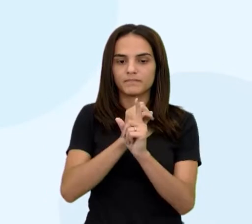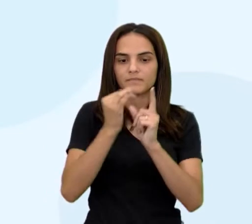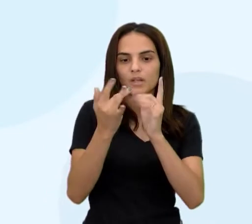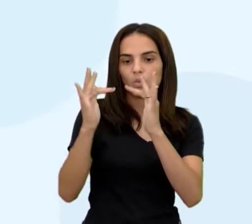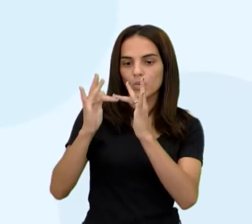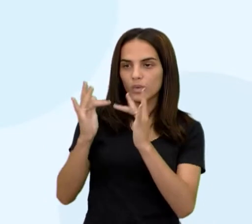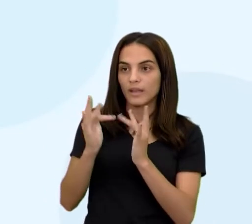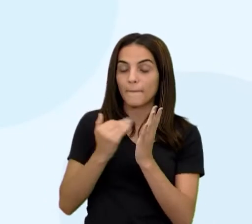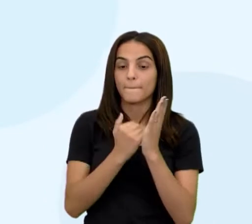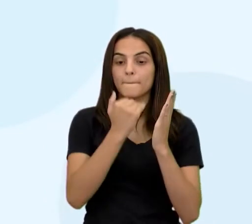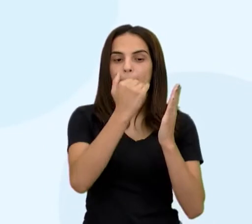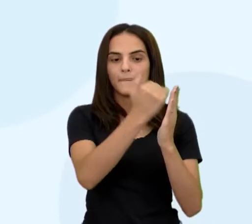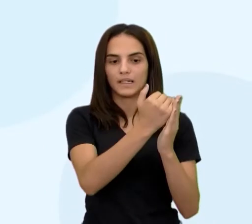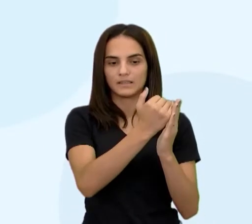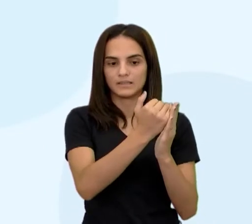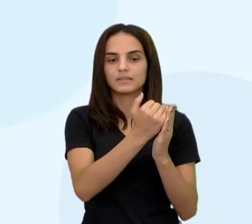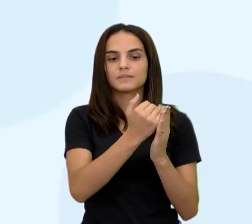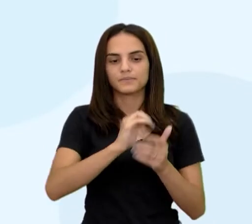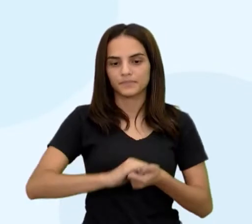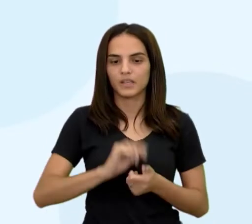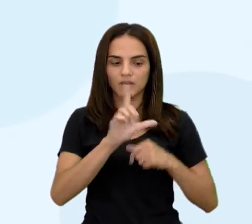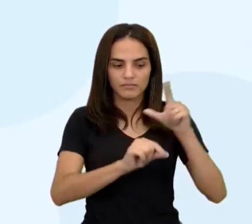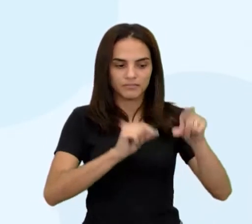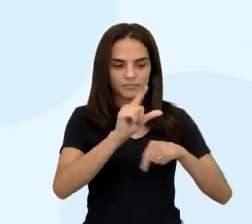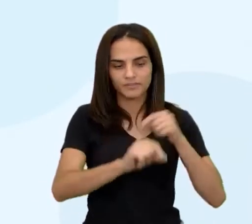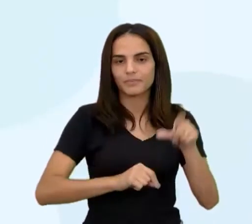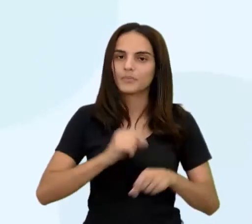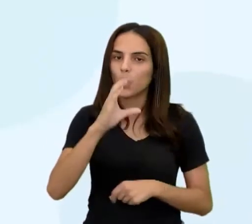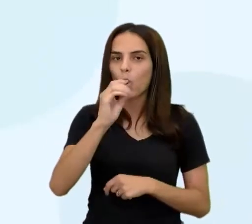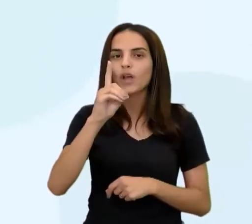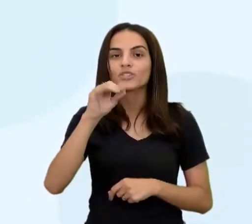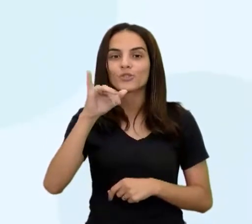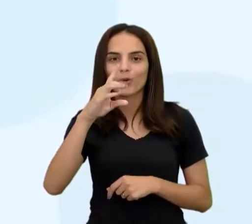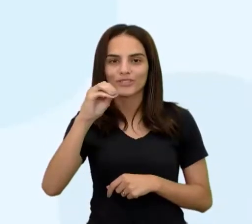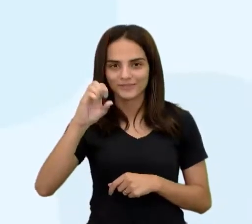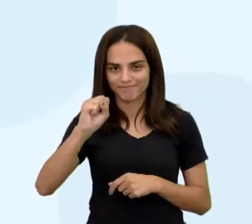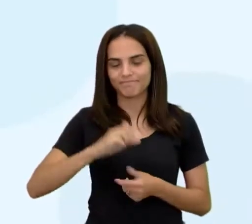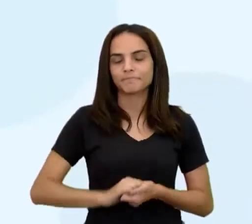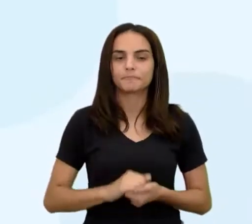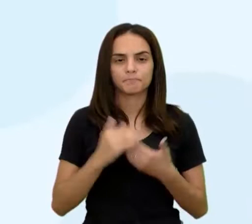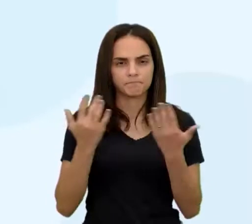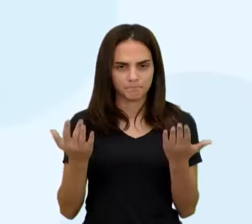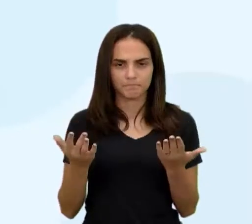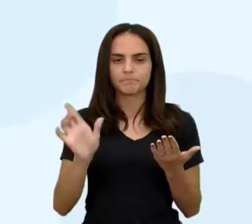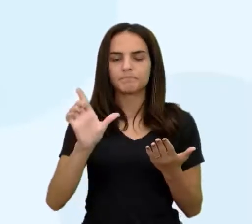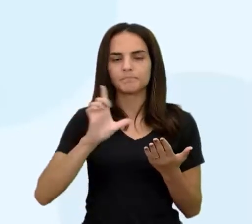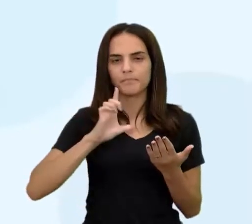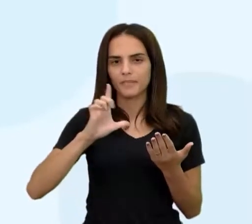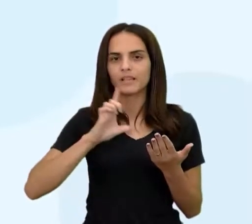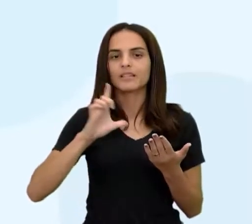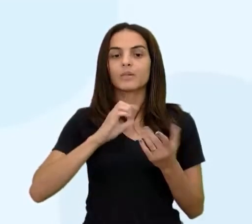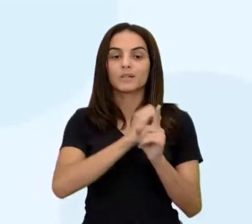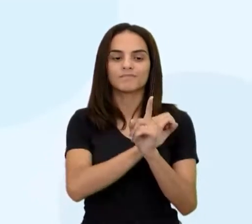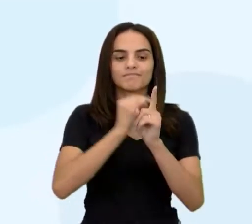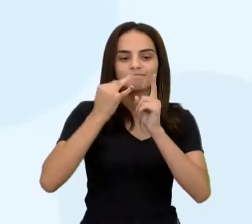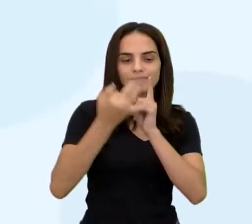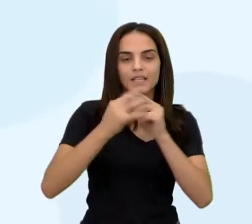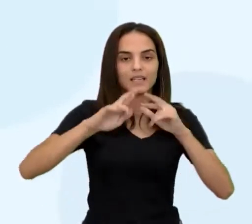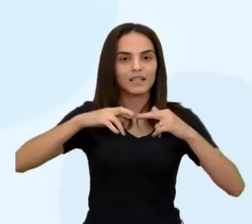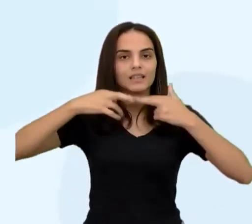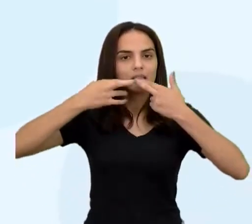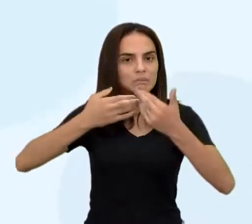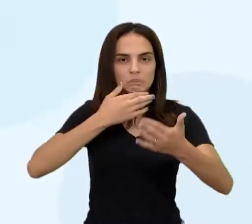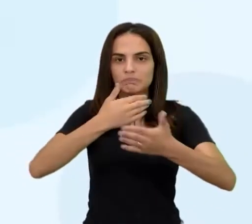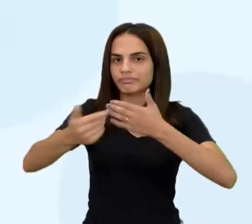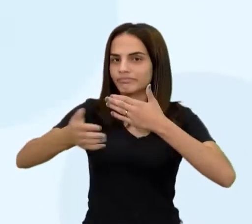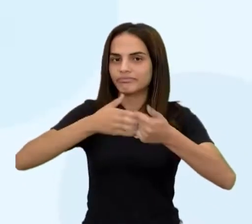mais autodirigidos e selecionados por meio de códigos. Portanto, ocorre uma sociabilidade em rede